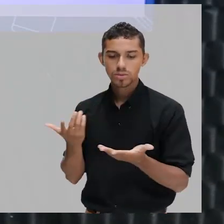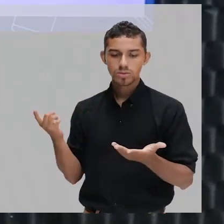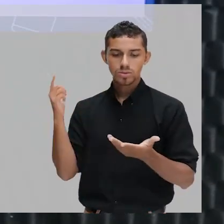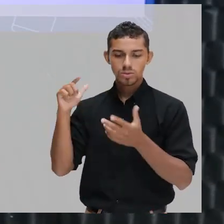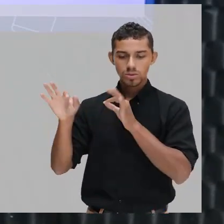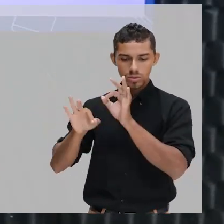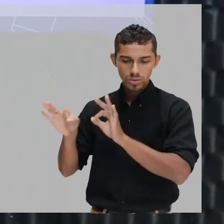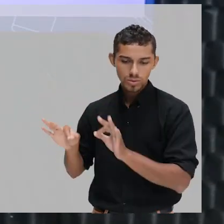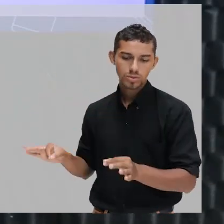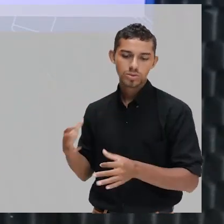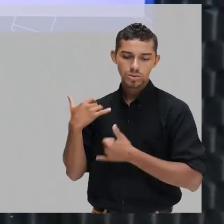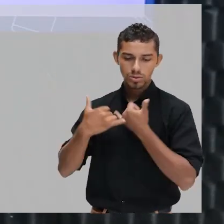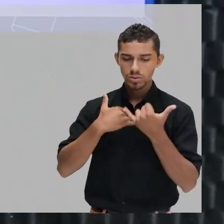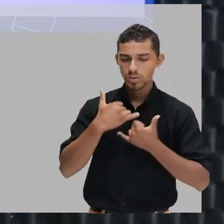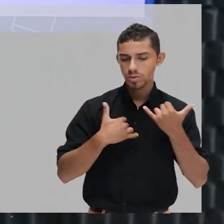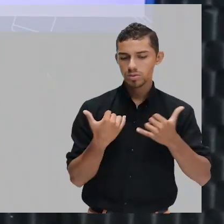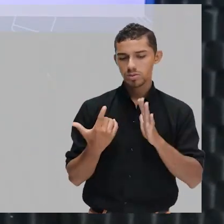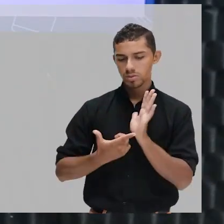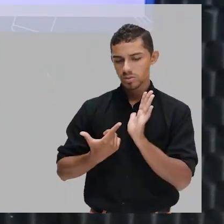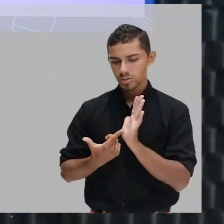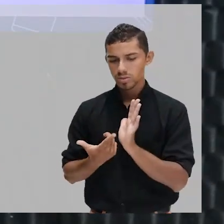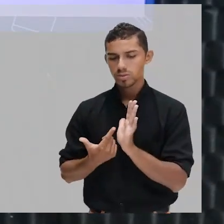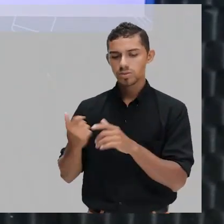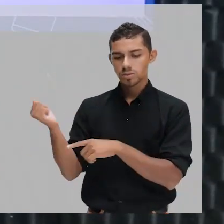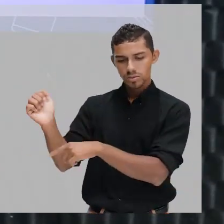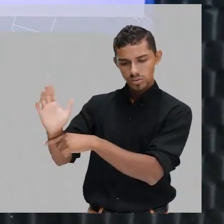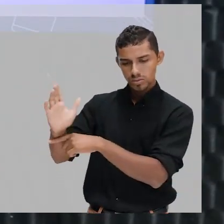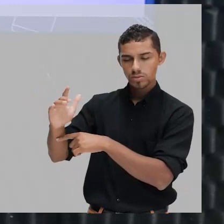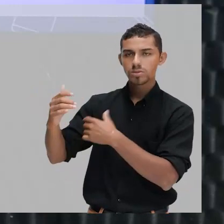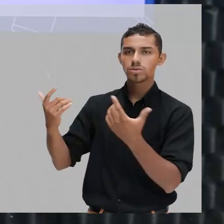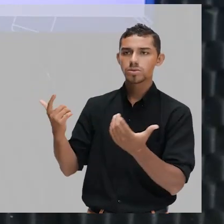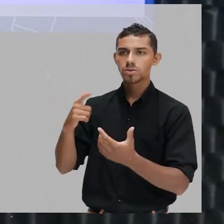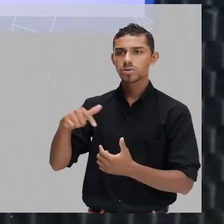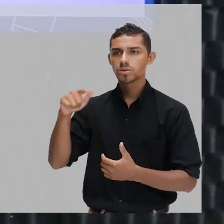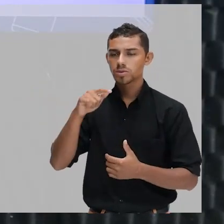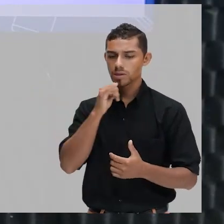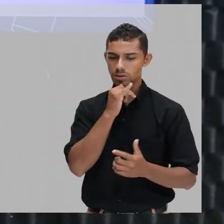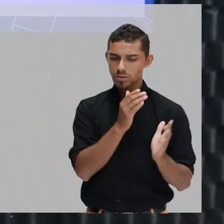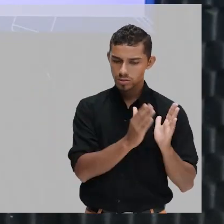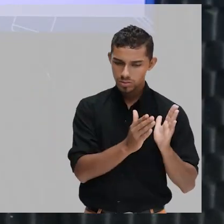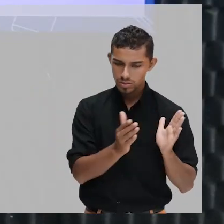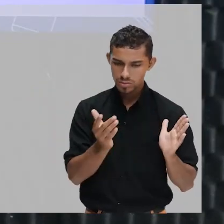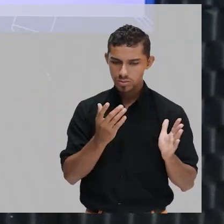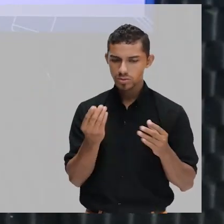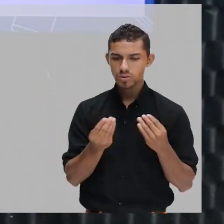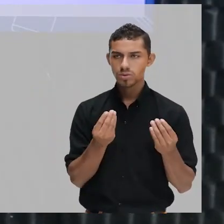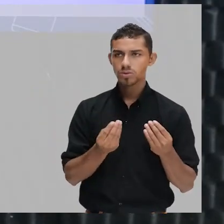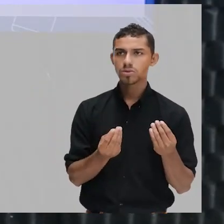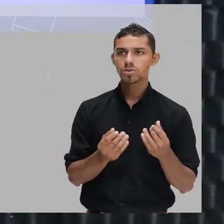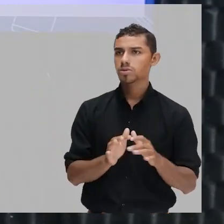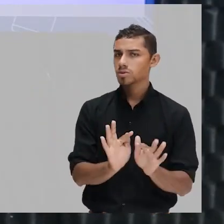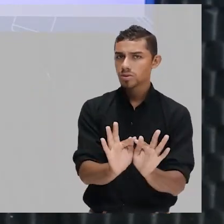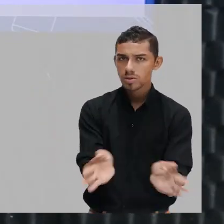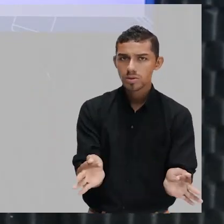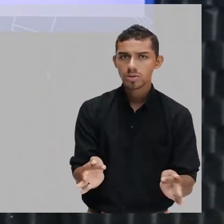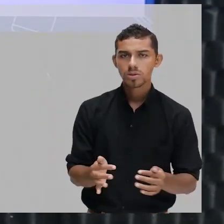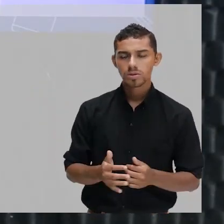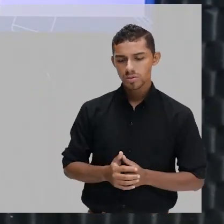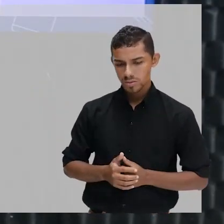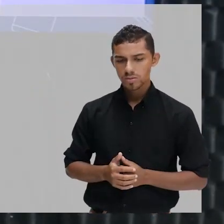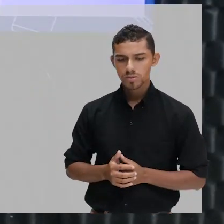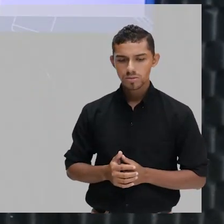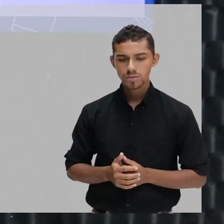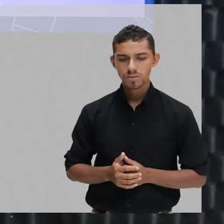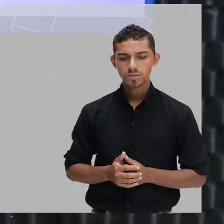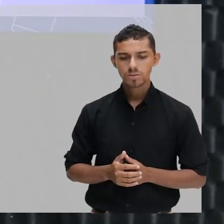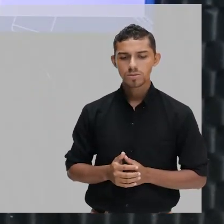gera oficinas pra caramba, né? Eu comprei um livro do Geramundo que eles vão fazendo o passo a passo de como fazer o boneco mais simples para animação